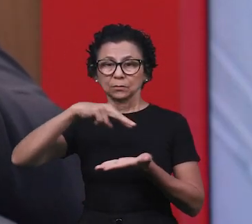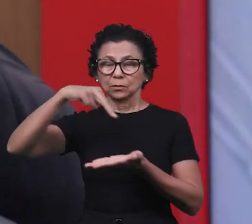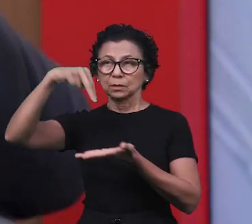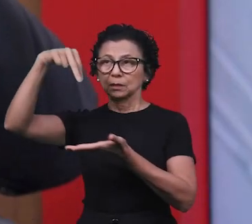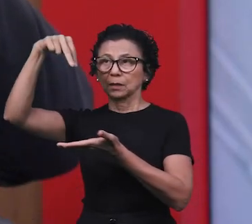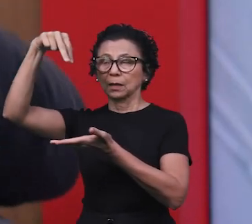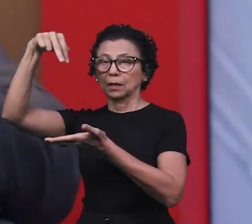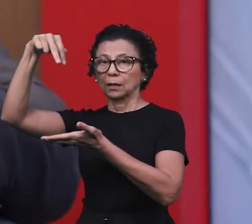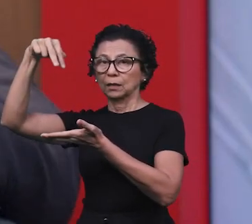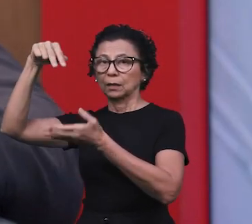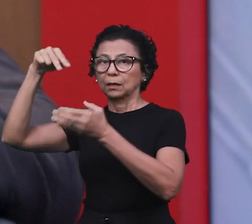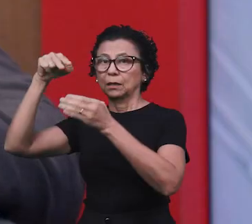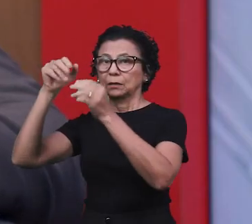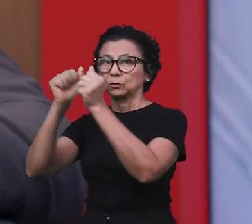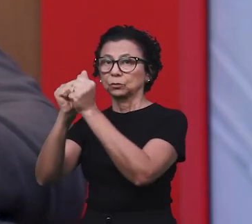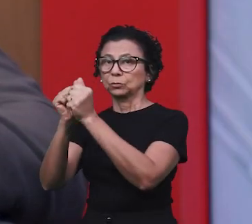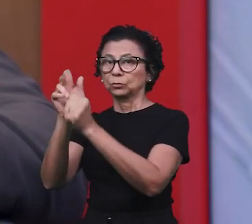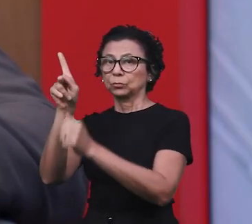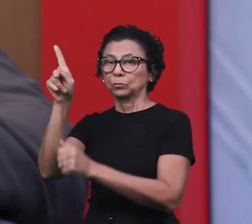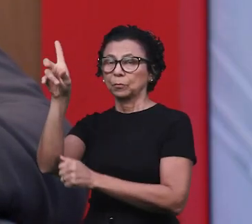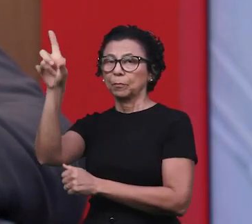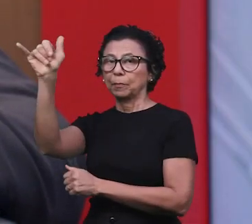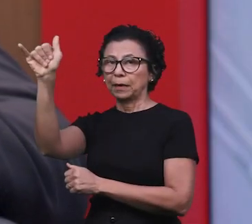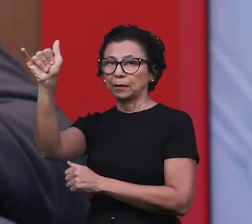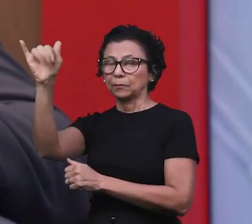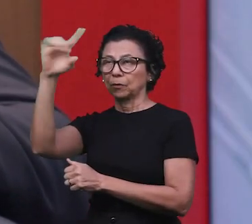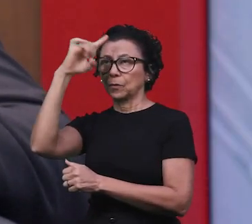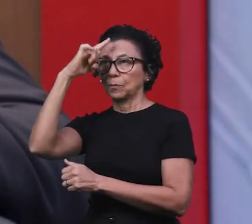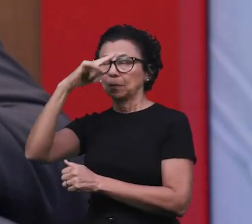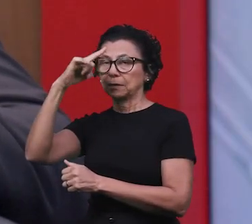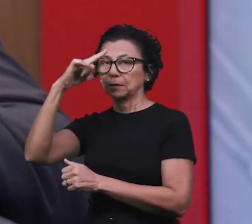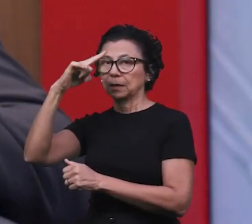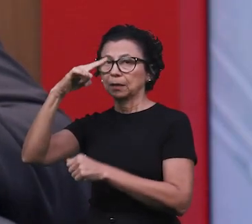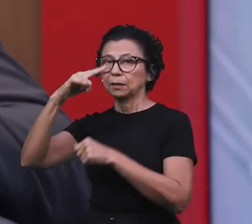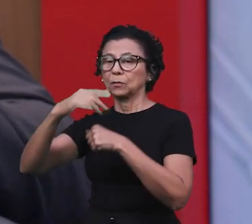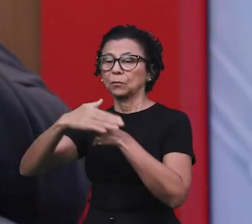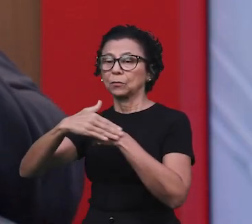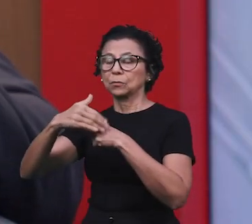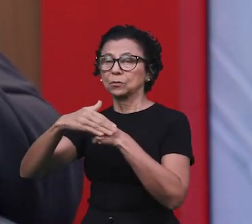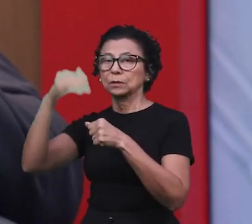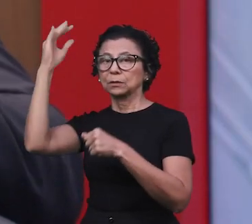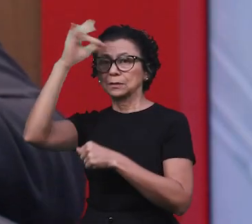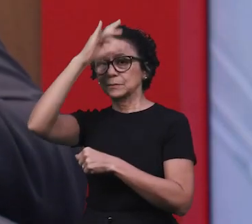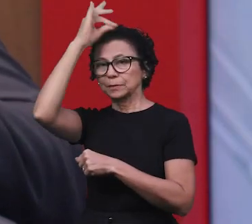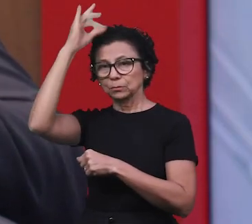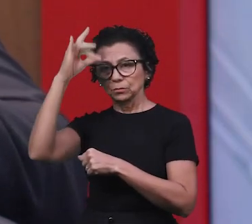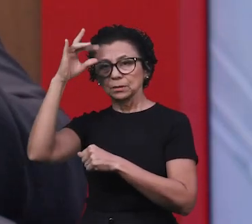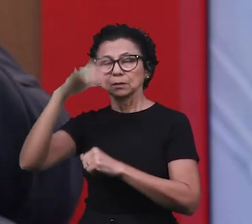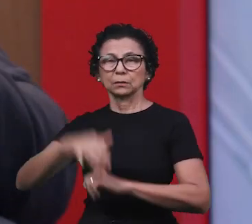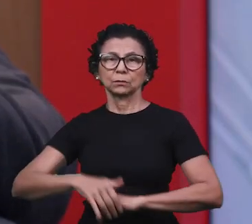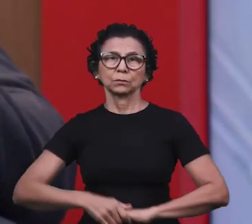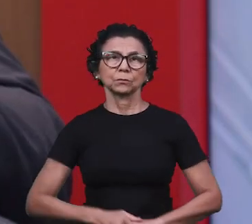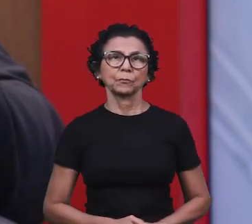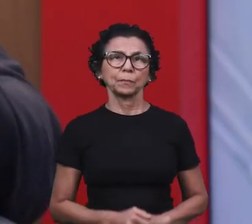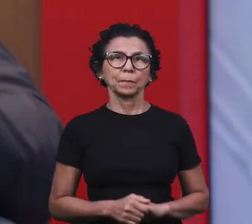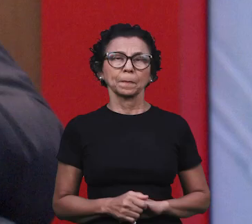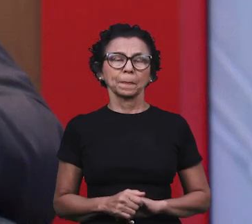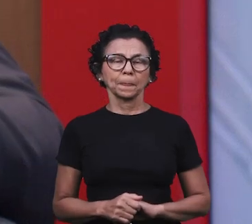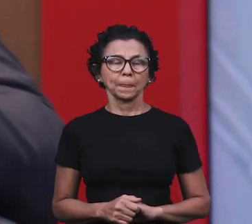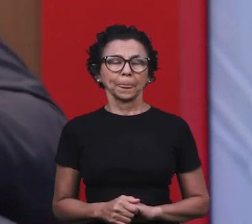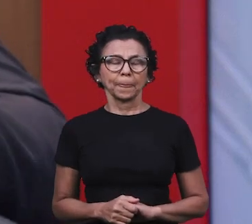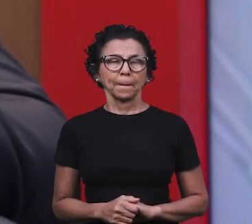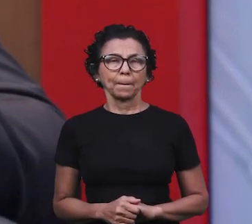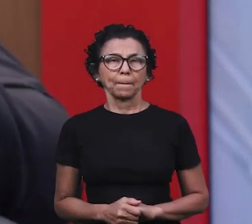O Espírito está agindo no meio do corpo. O Espírito é tipo, né? O sangue de Jesus, o Espírito é